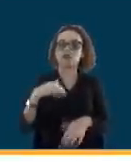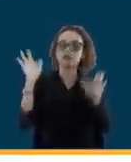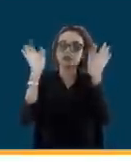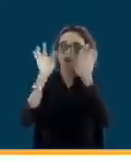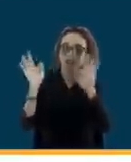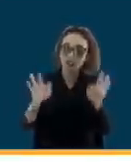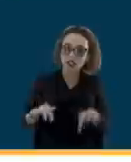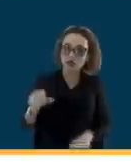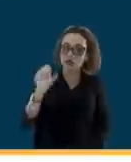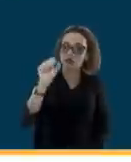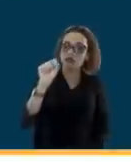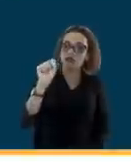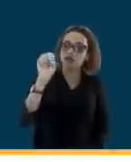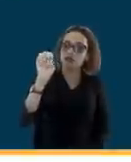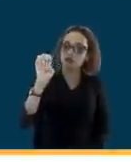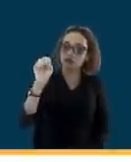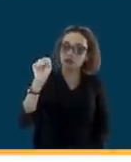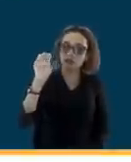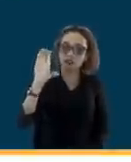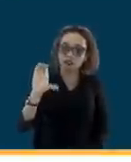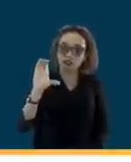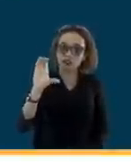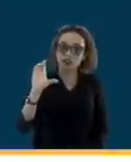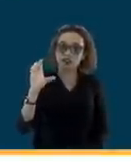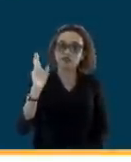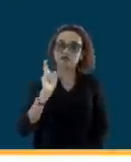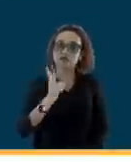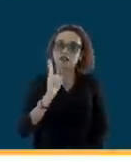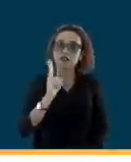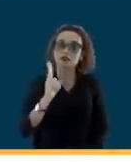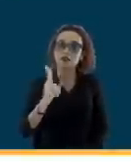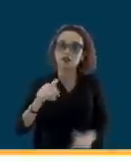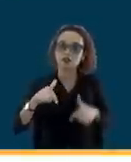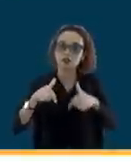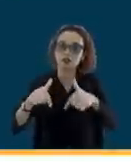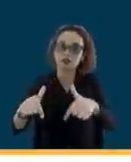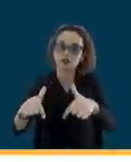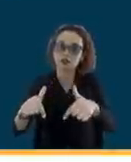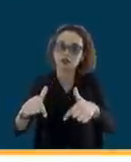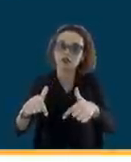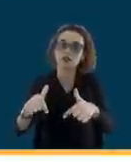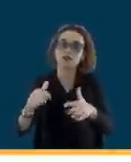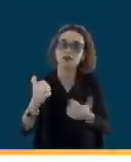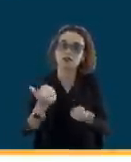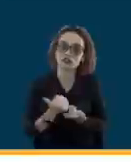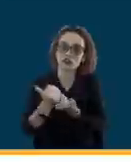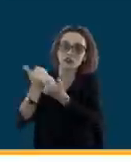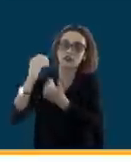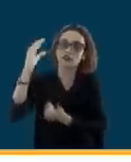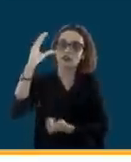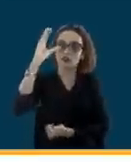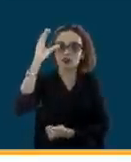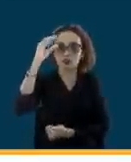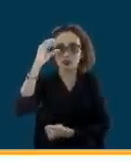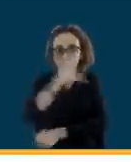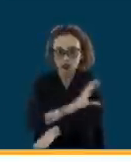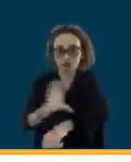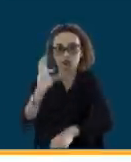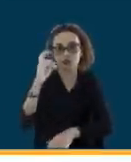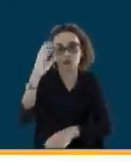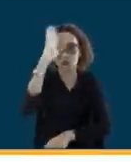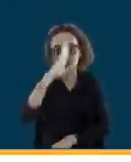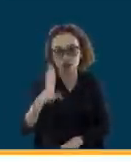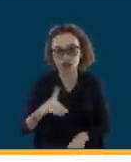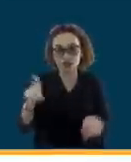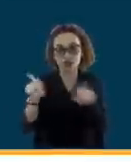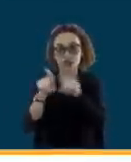que sempre atuou em benefício e no apoio à cultura brasileira, também na formação